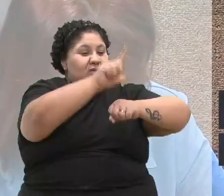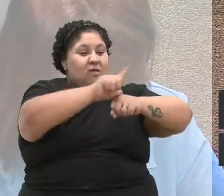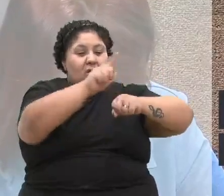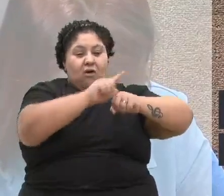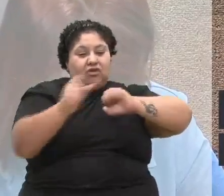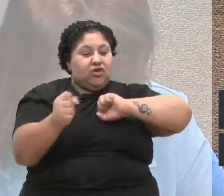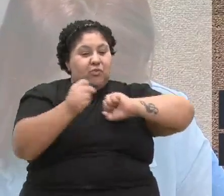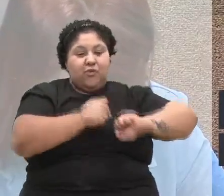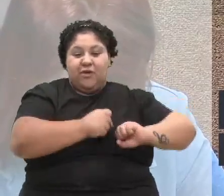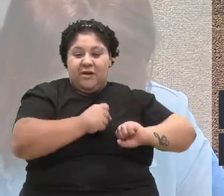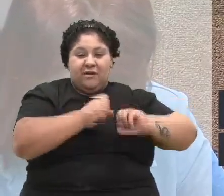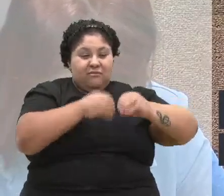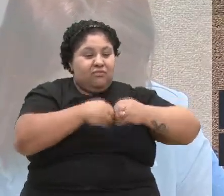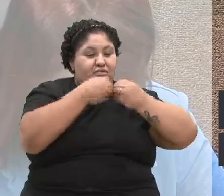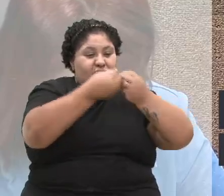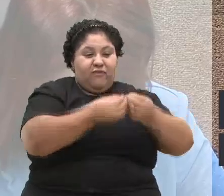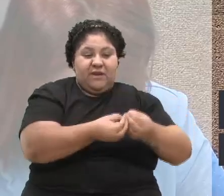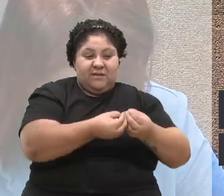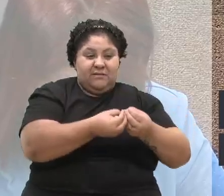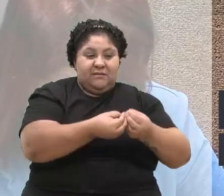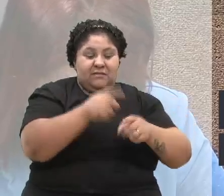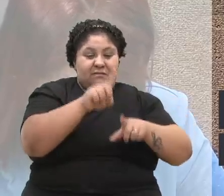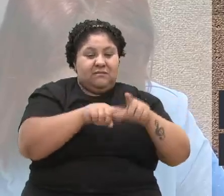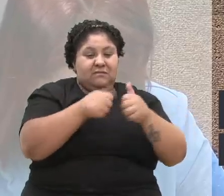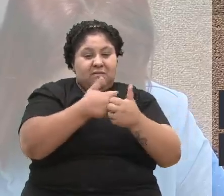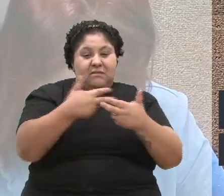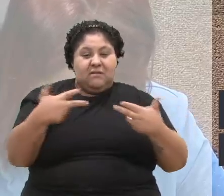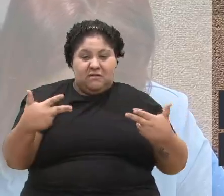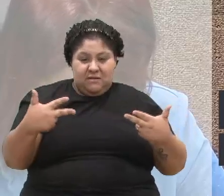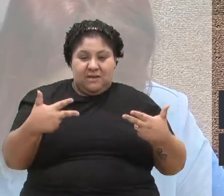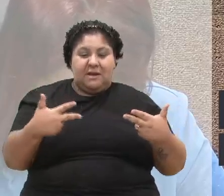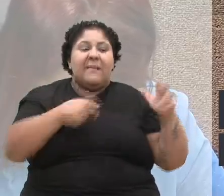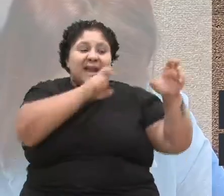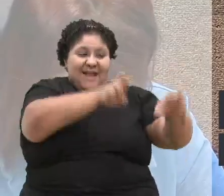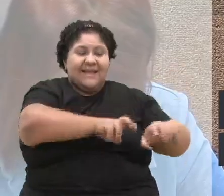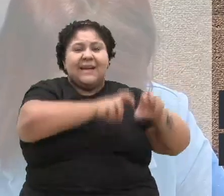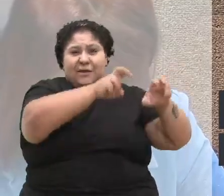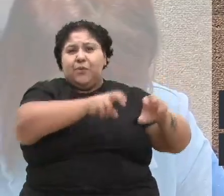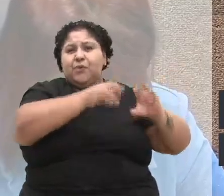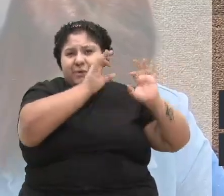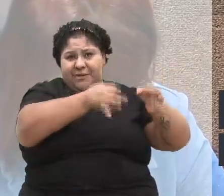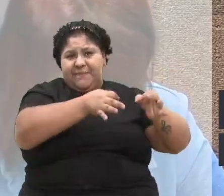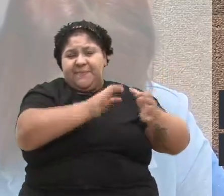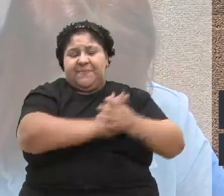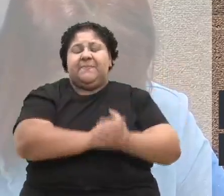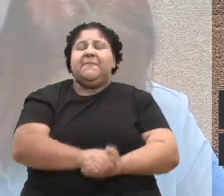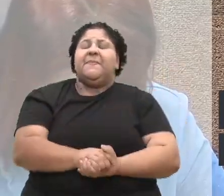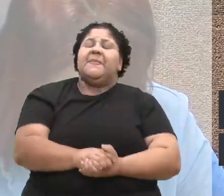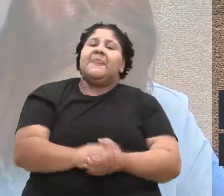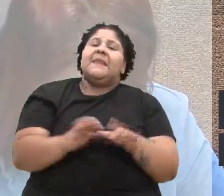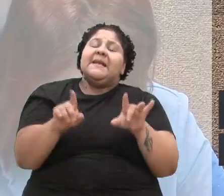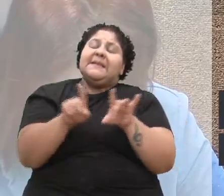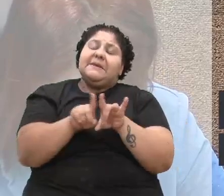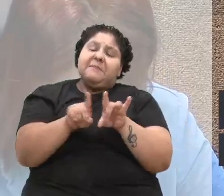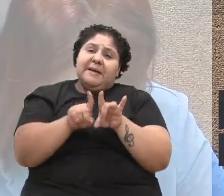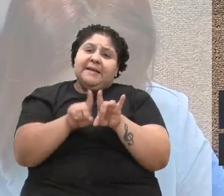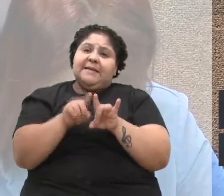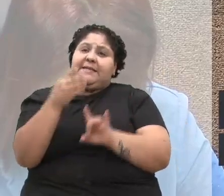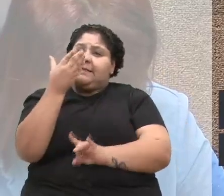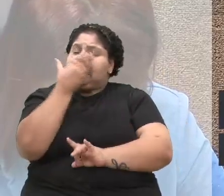pudessem oferecer os produtos para a lida na agricultura. Além disso, Fernandes